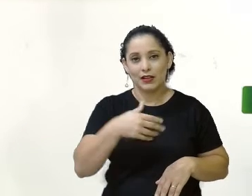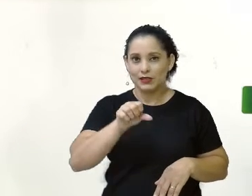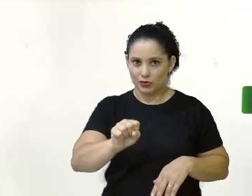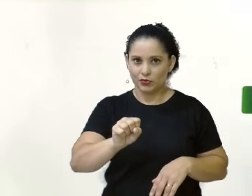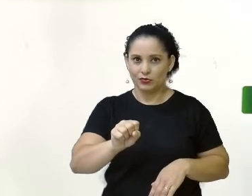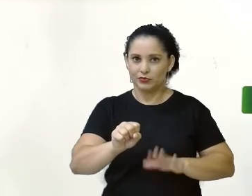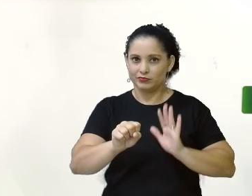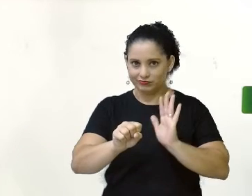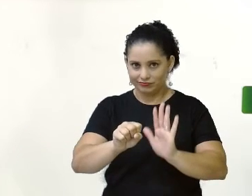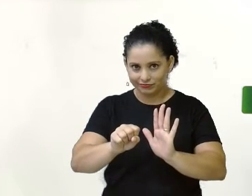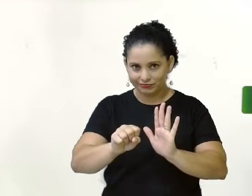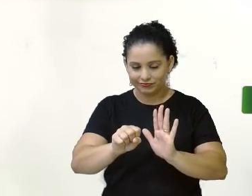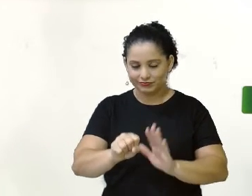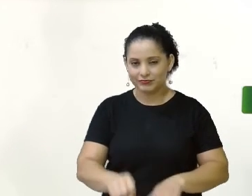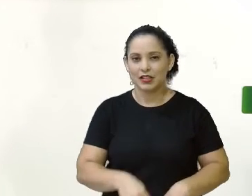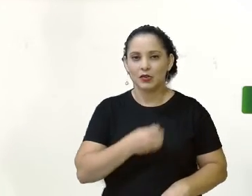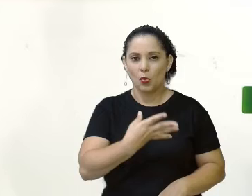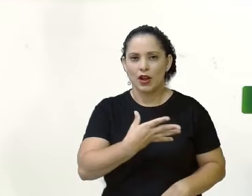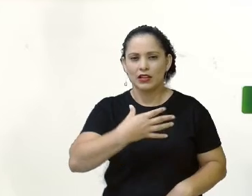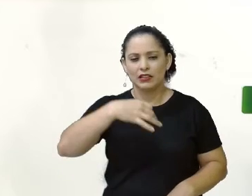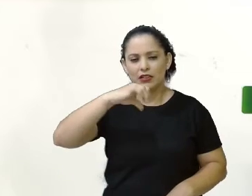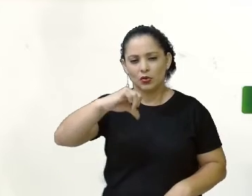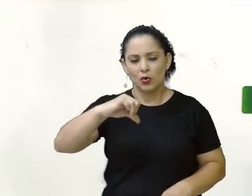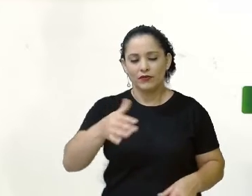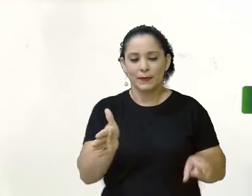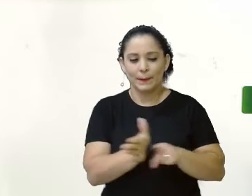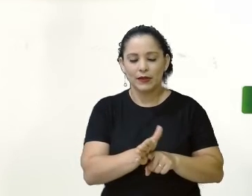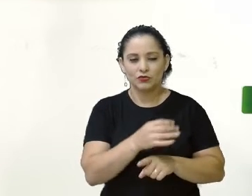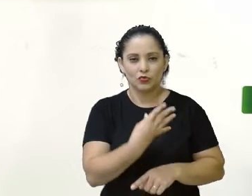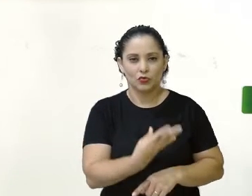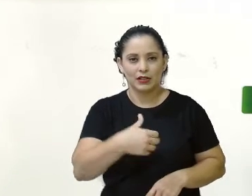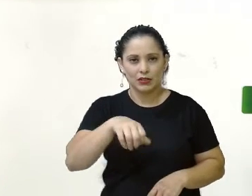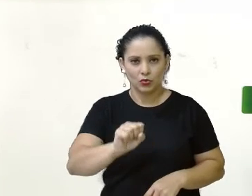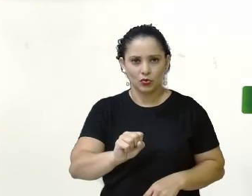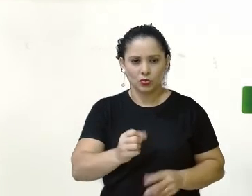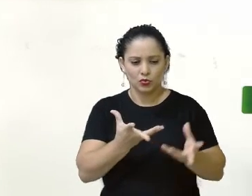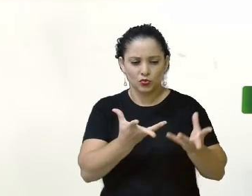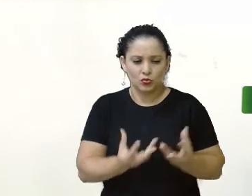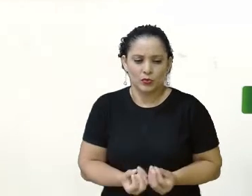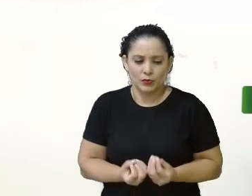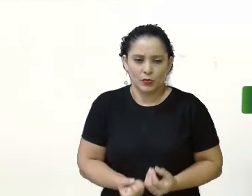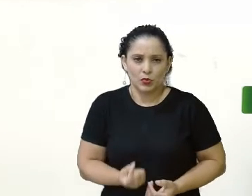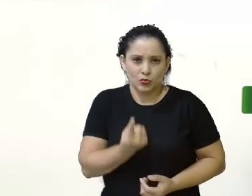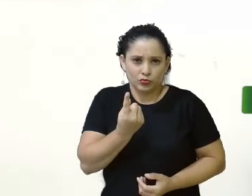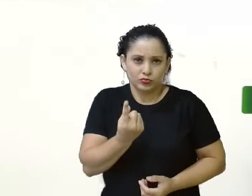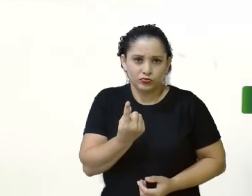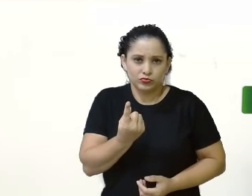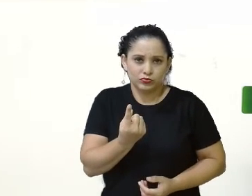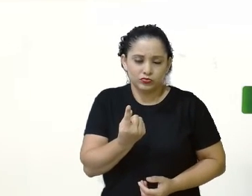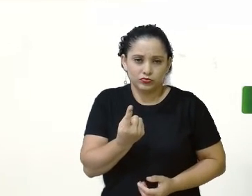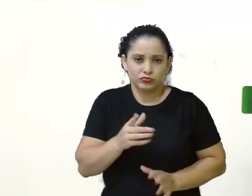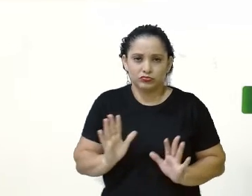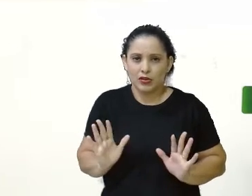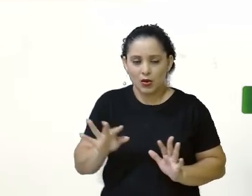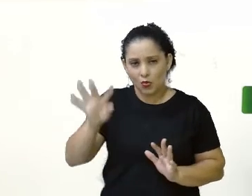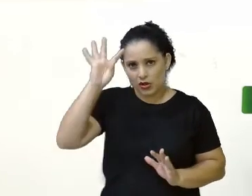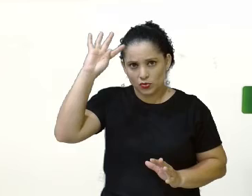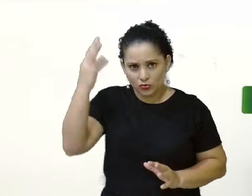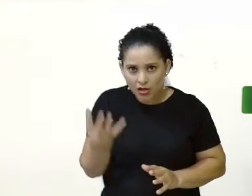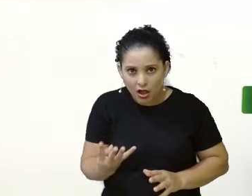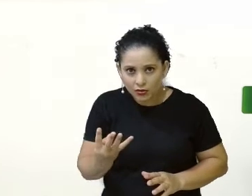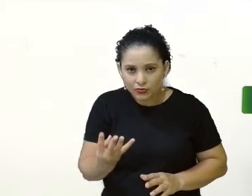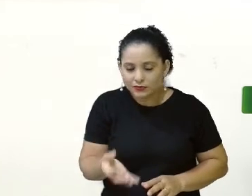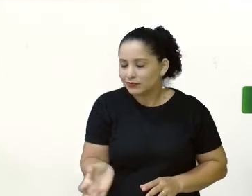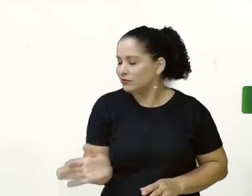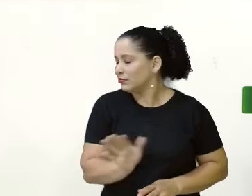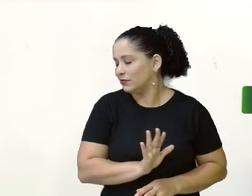mesmo. 49 menos 48, sobrou 1, certo? Certo. É o resultado? Não, porque